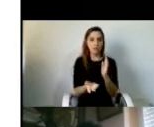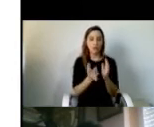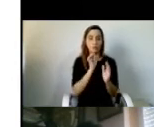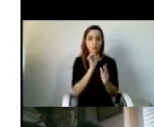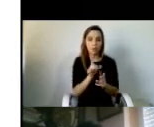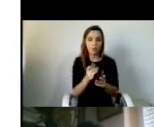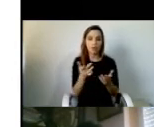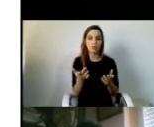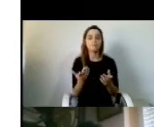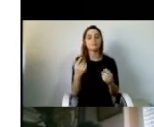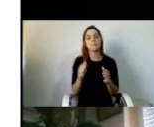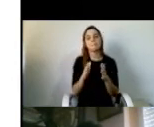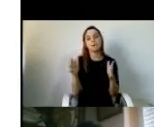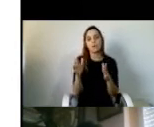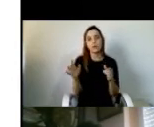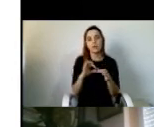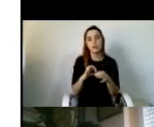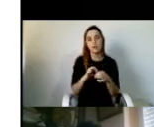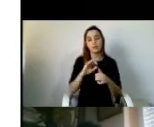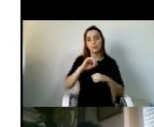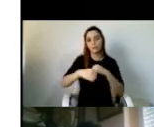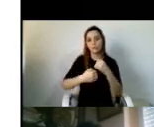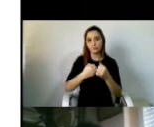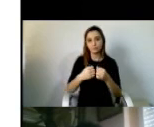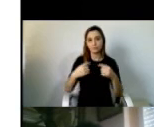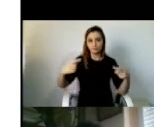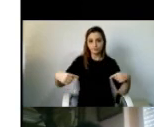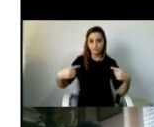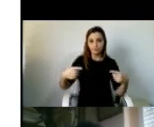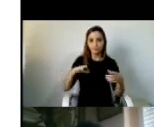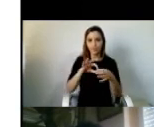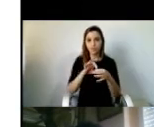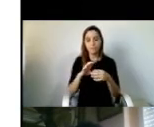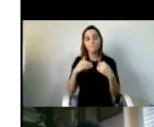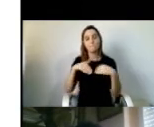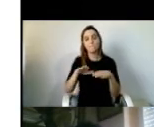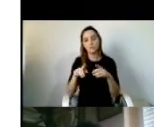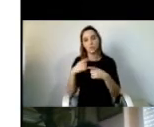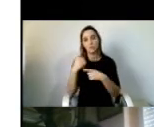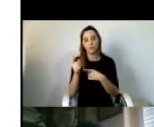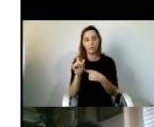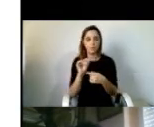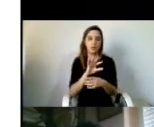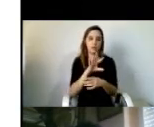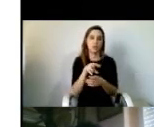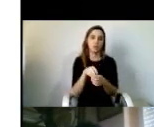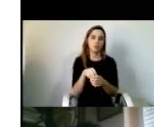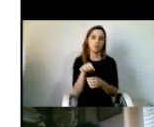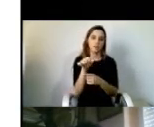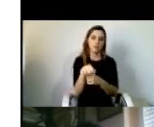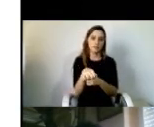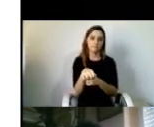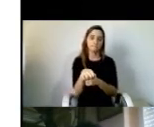dificuldades da mobilidade, embora as outras também estejam com alguma